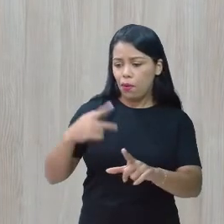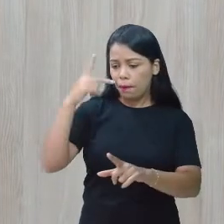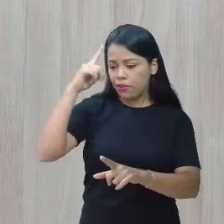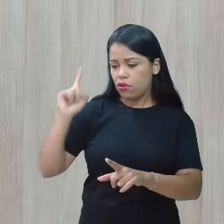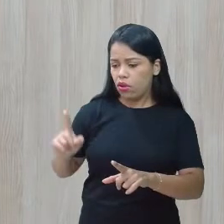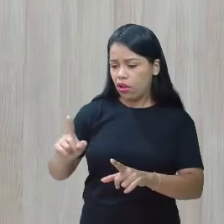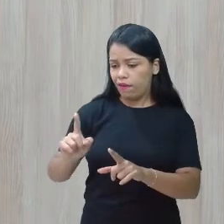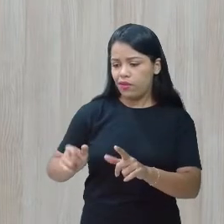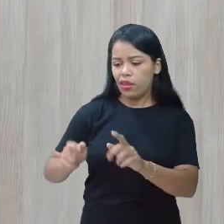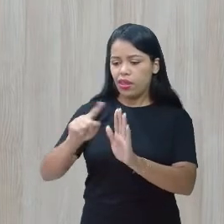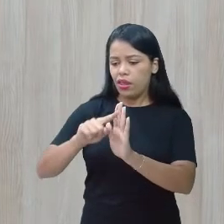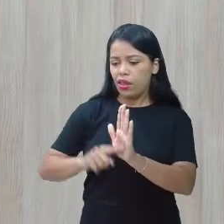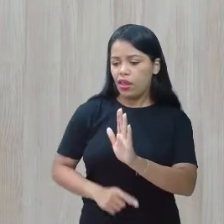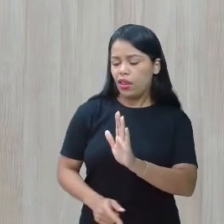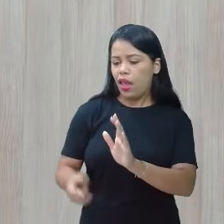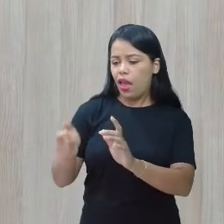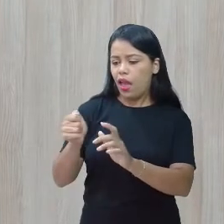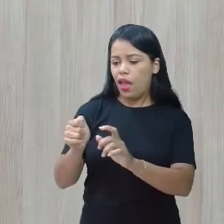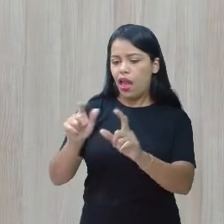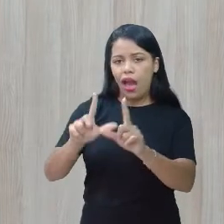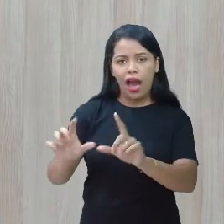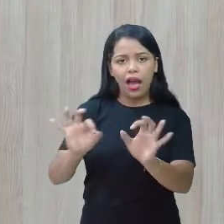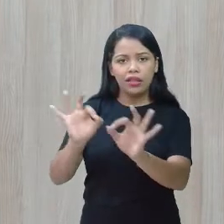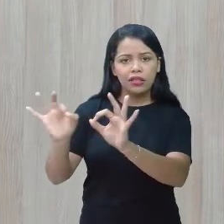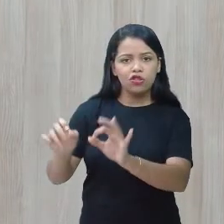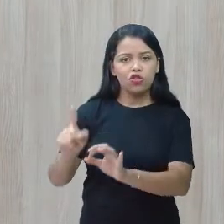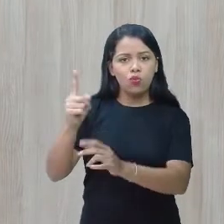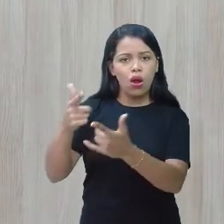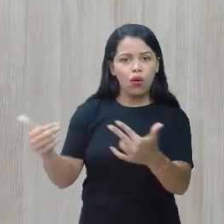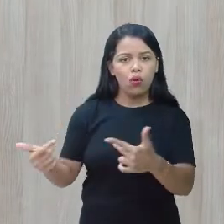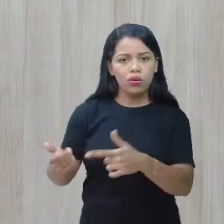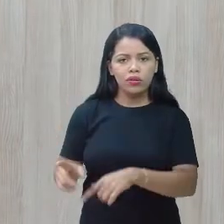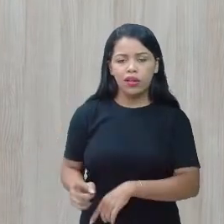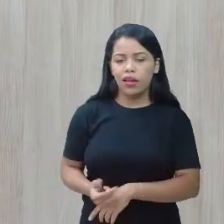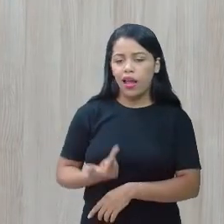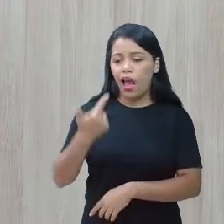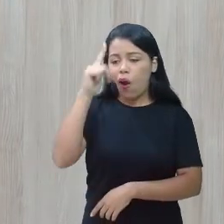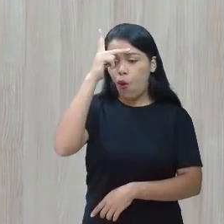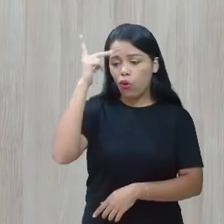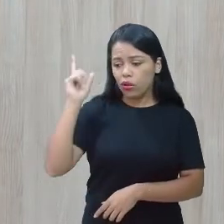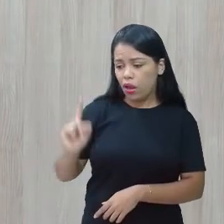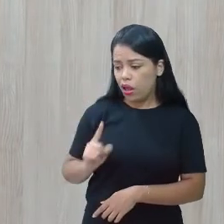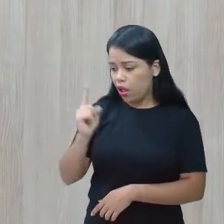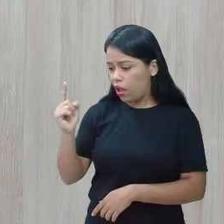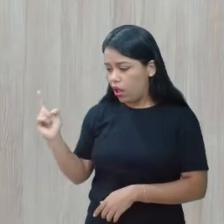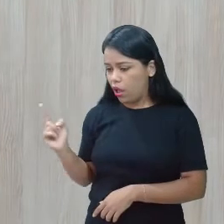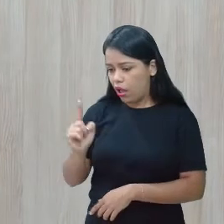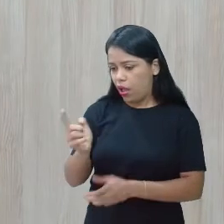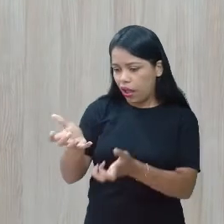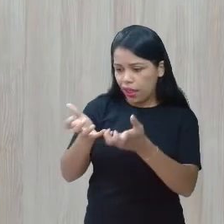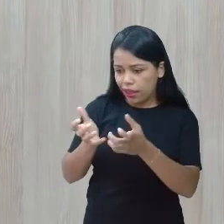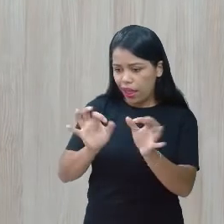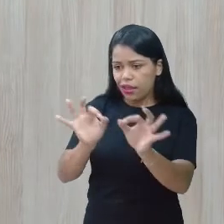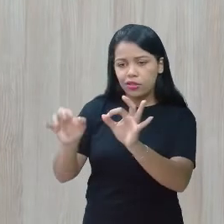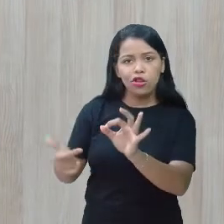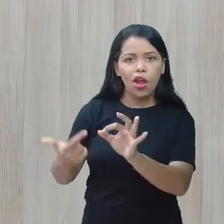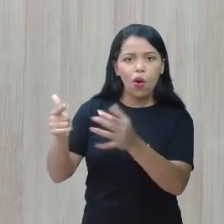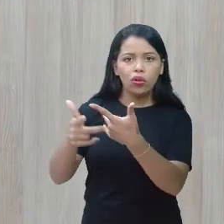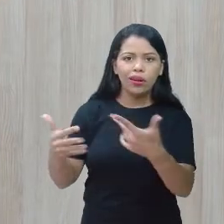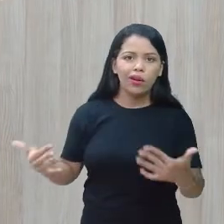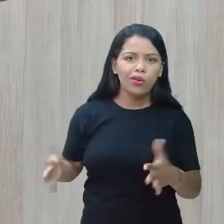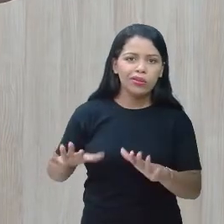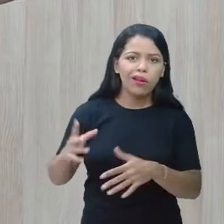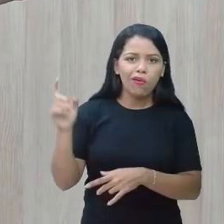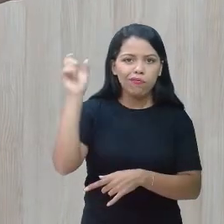o outro quer assistir outro programa. E nesse momento de aula, os nossos alunos e